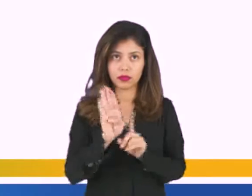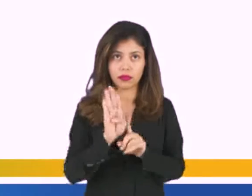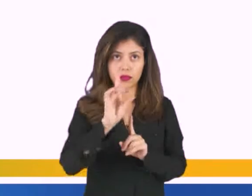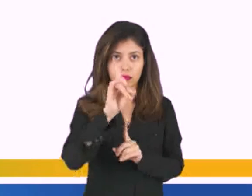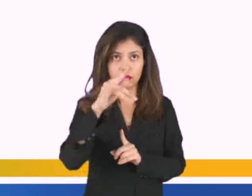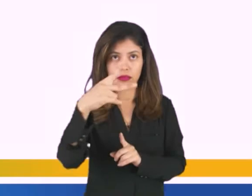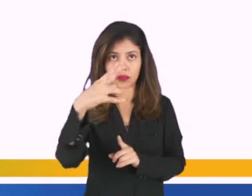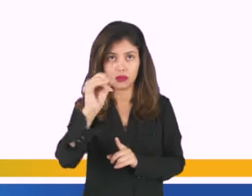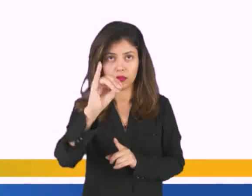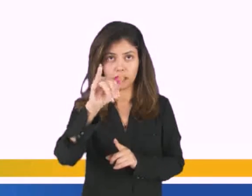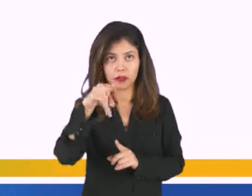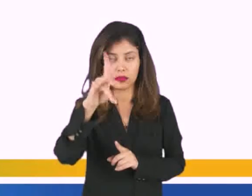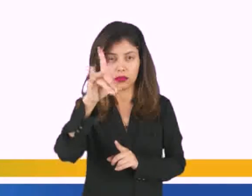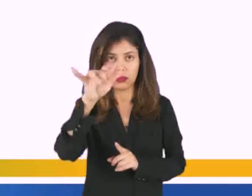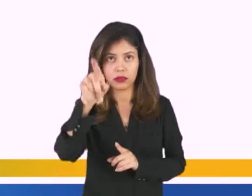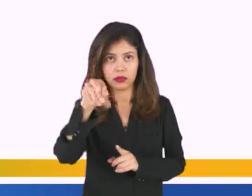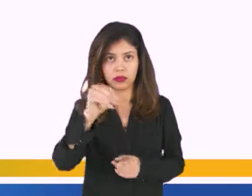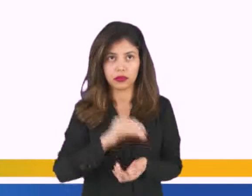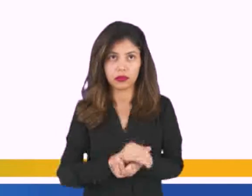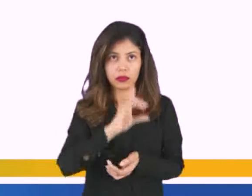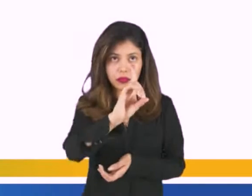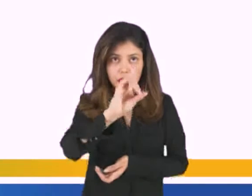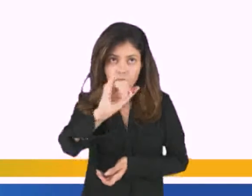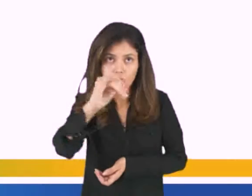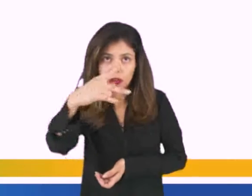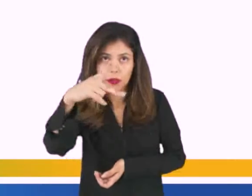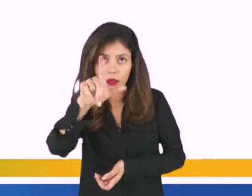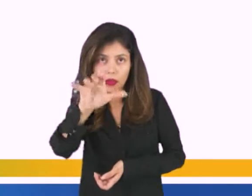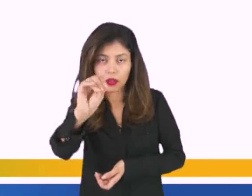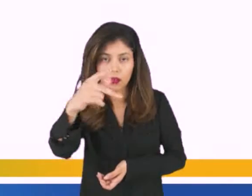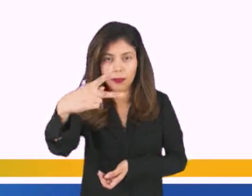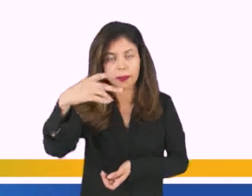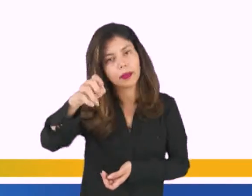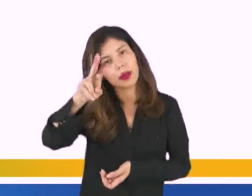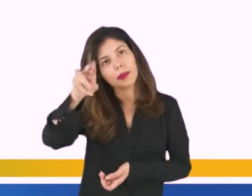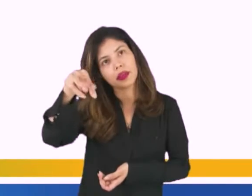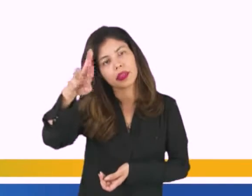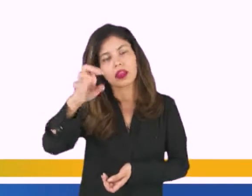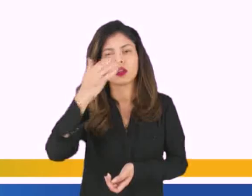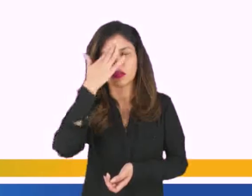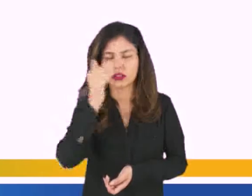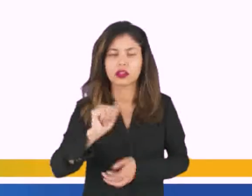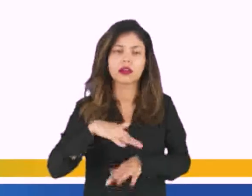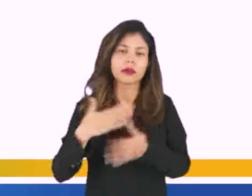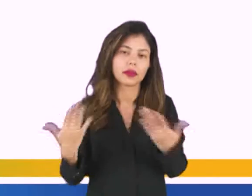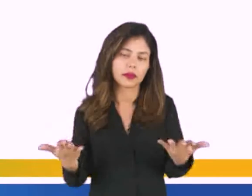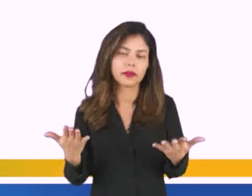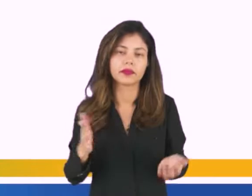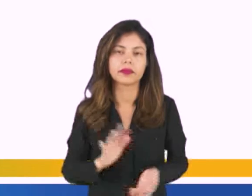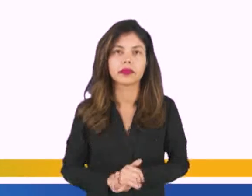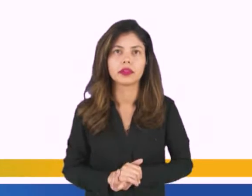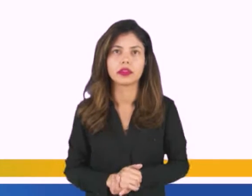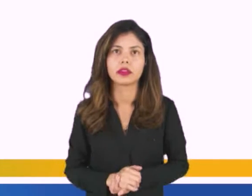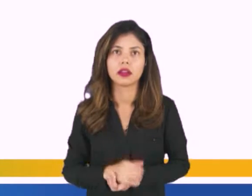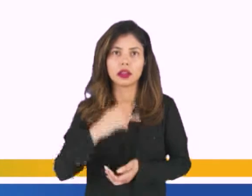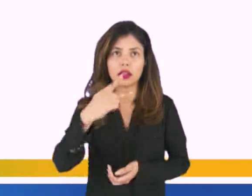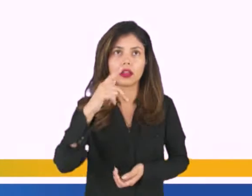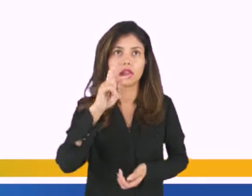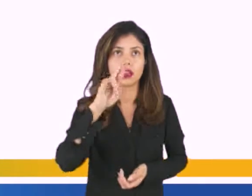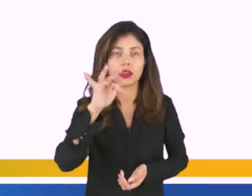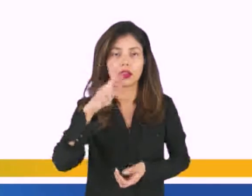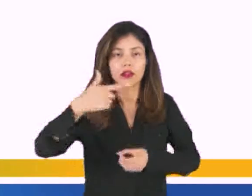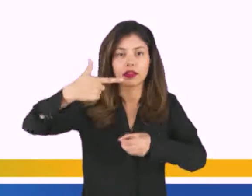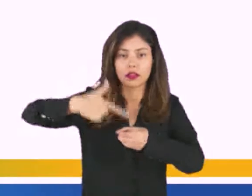Letra A, ligação de hidrogênio. Letra B, dipolo induzido. Letra C, dipolo permanente. Como vocês